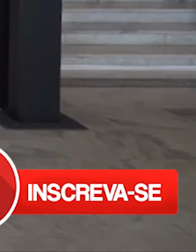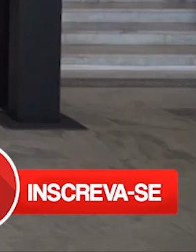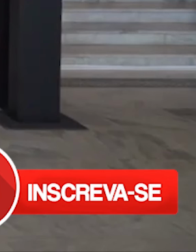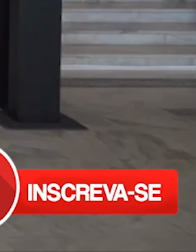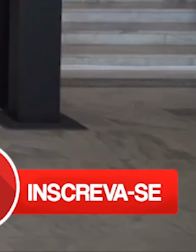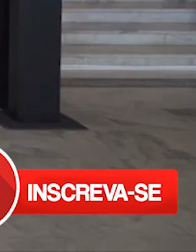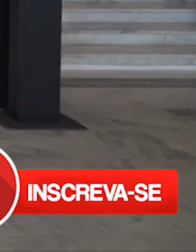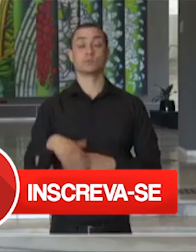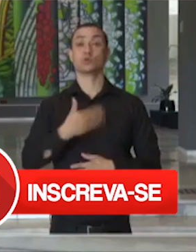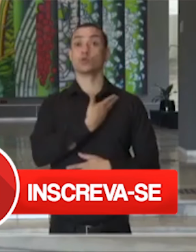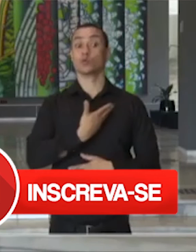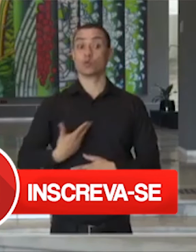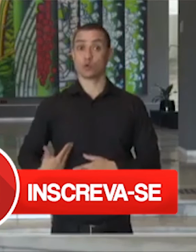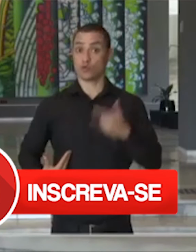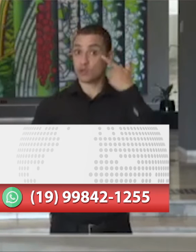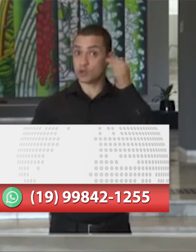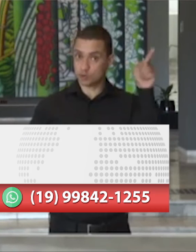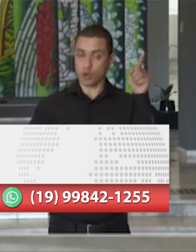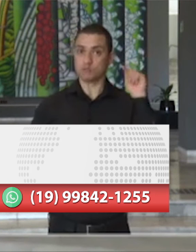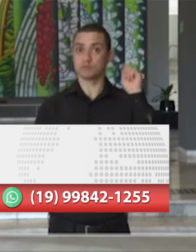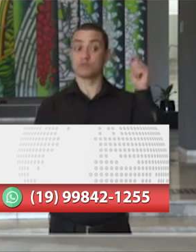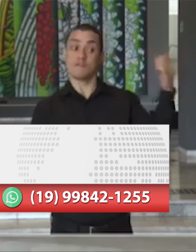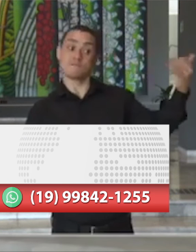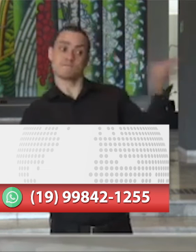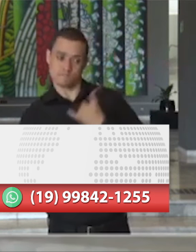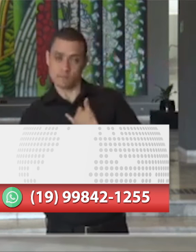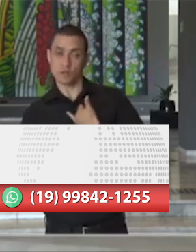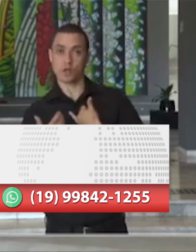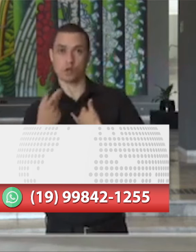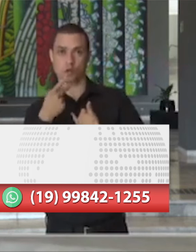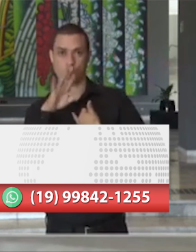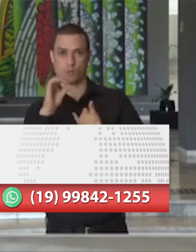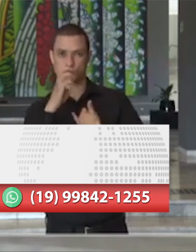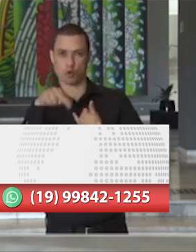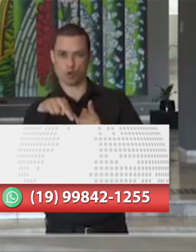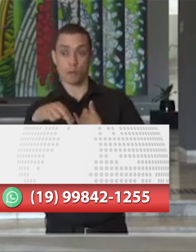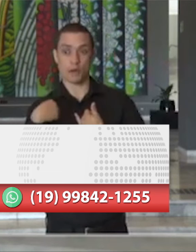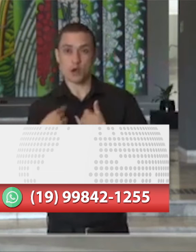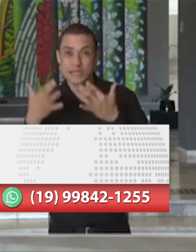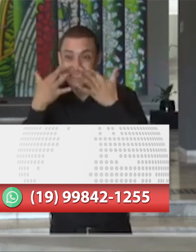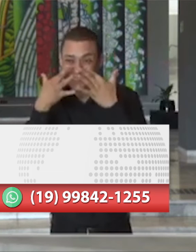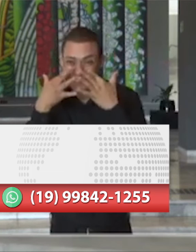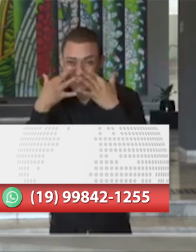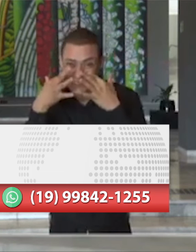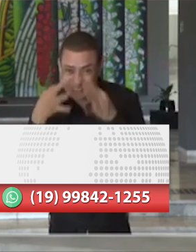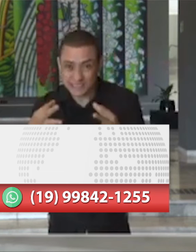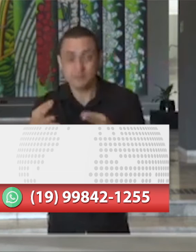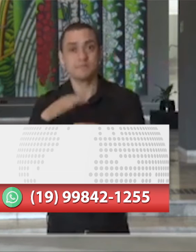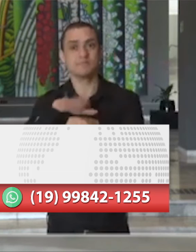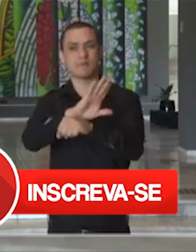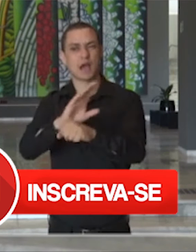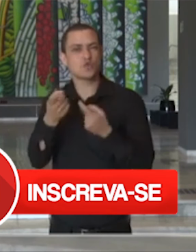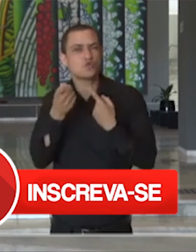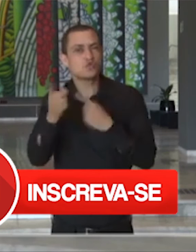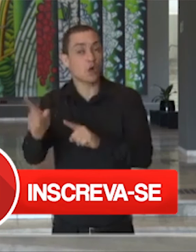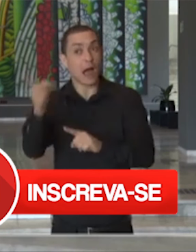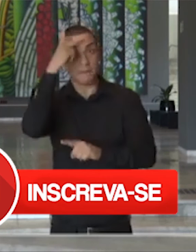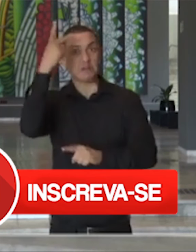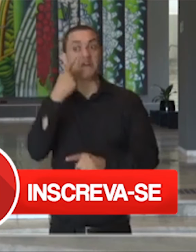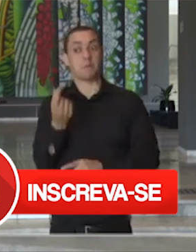O governador determinou ao PROCON um combate implacável e incessante à